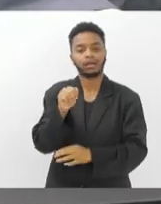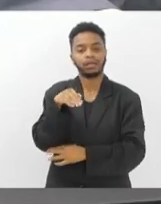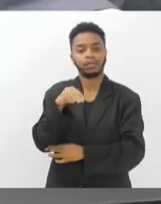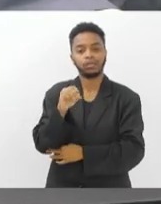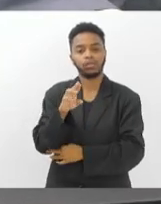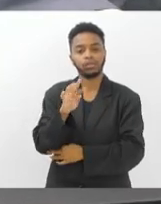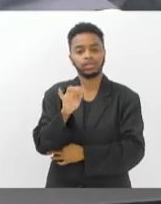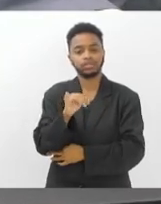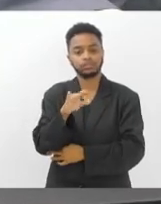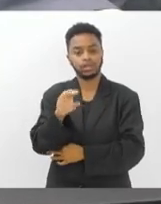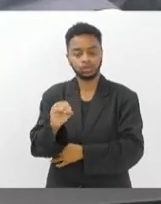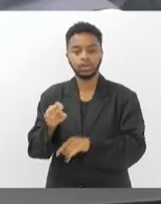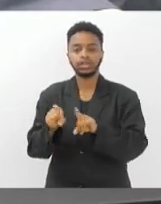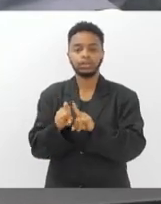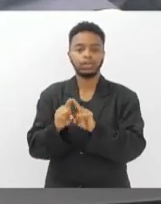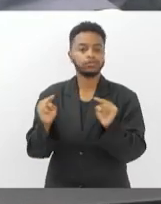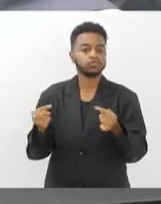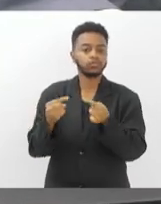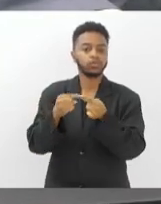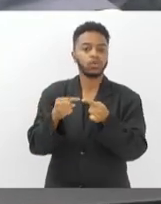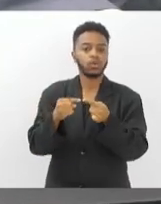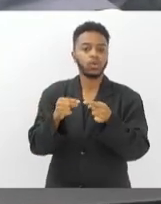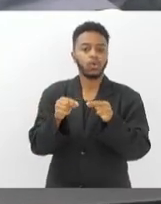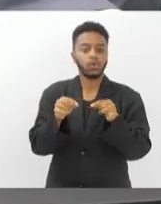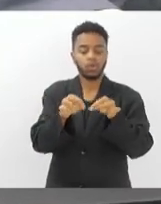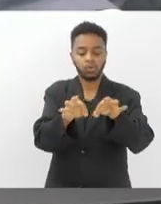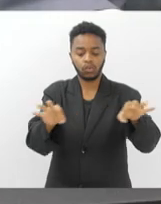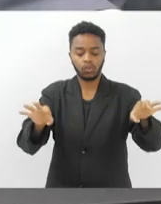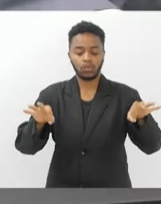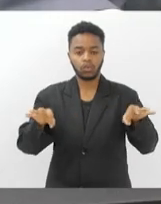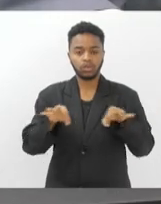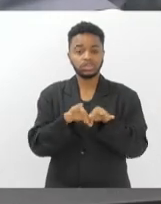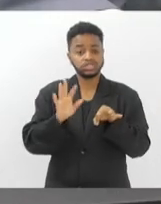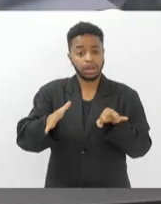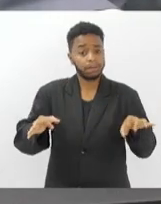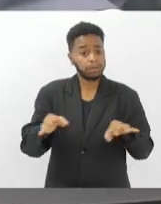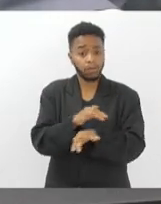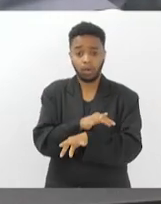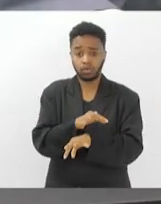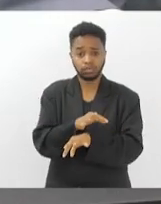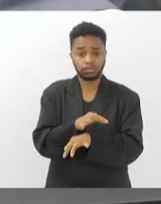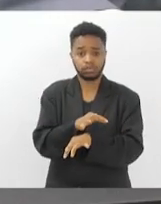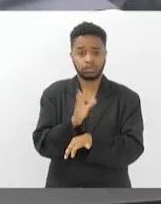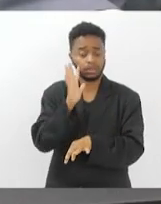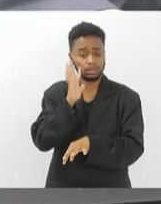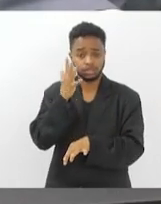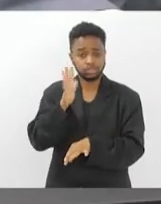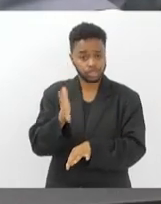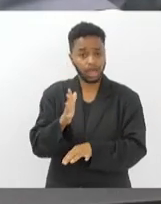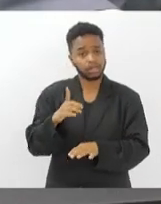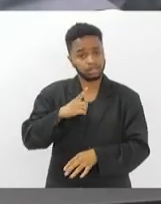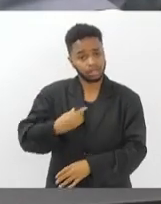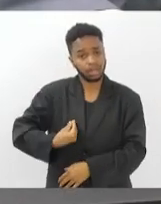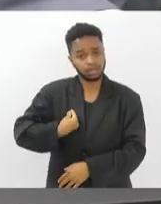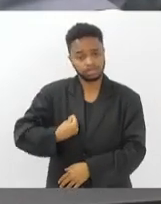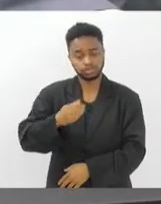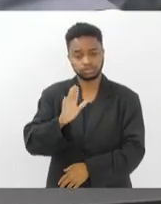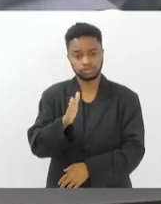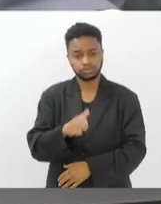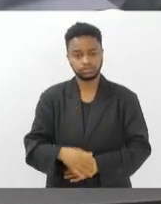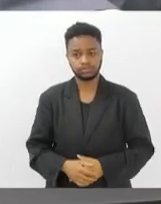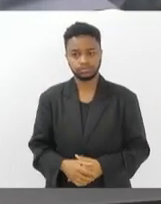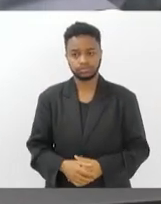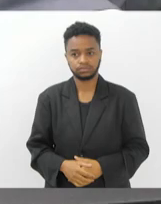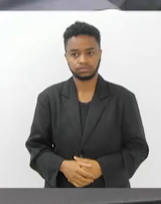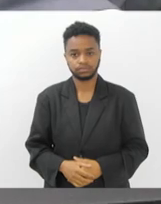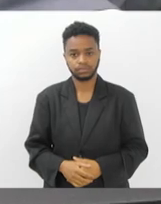limites já definidos para a área de amortecimento. Esse limite Já existe, definido. Já está definido. Mas então,